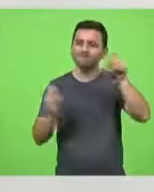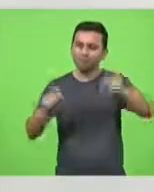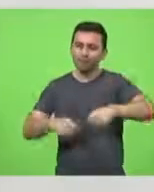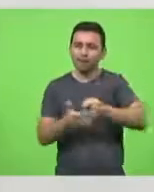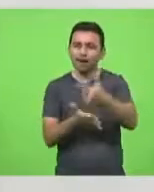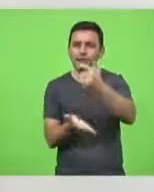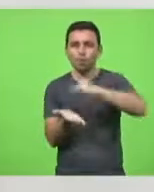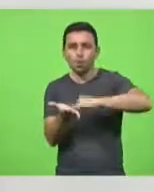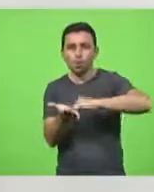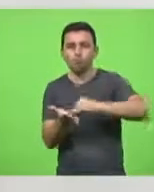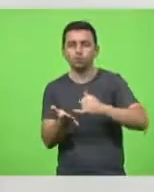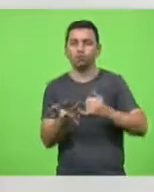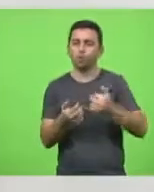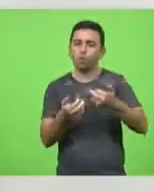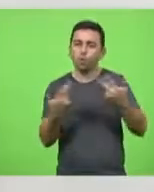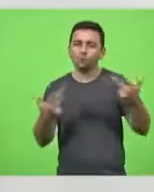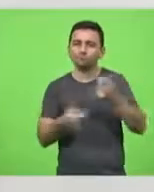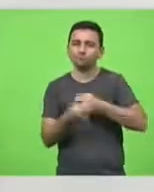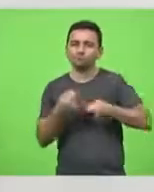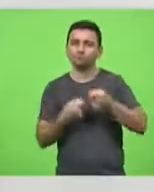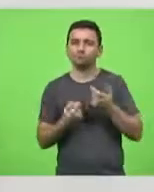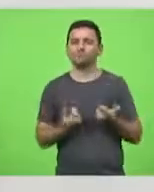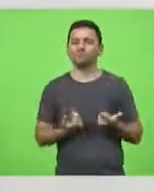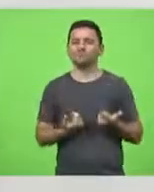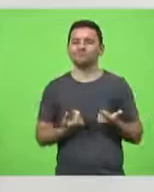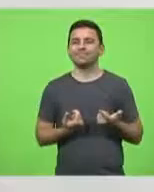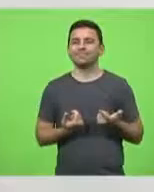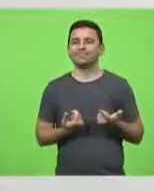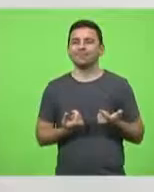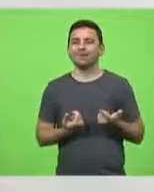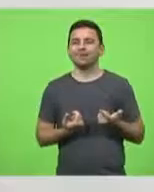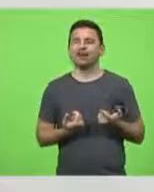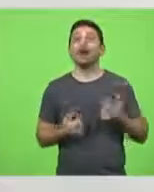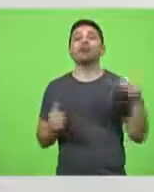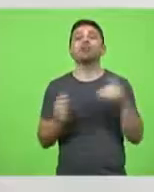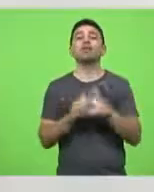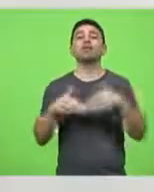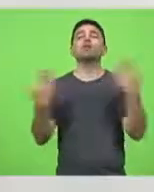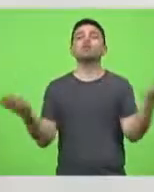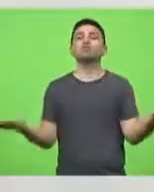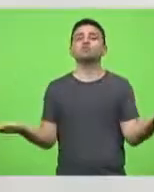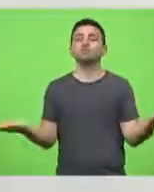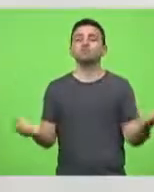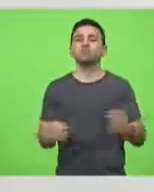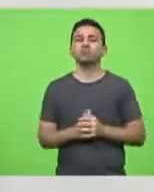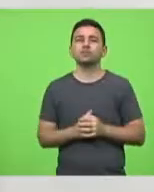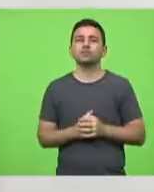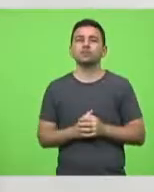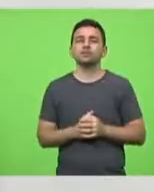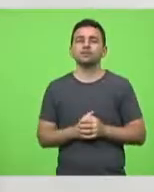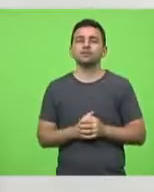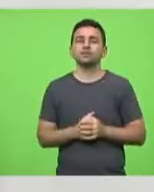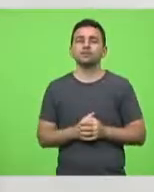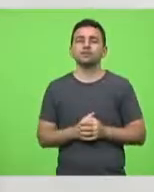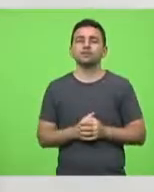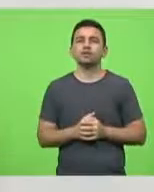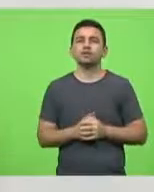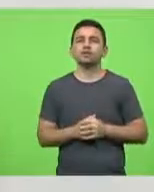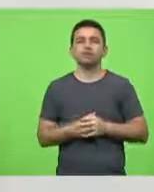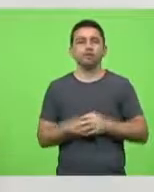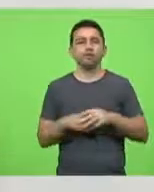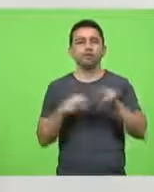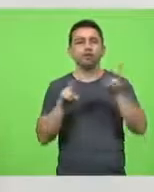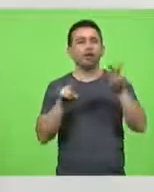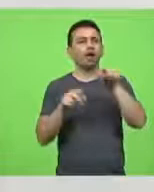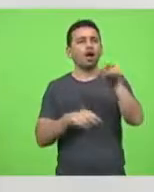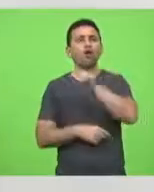impostos. E aí a gente tem que ficar vendo, até quando, na verdade, que a gente vai ter que ficar vendo